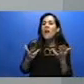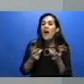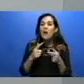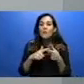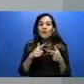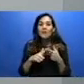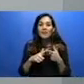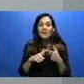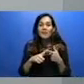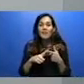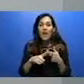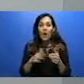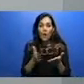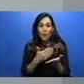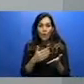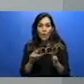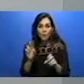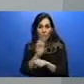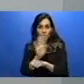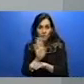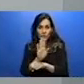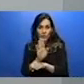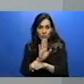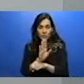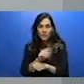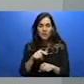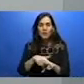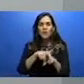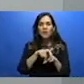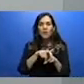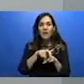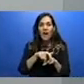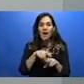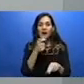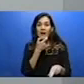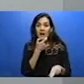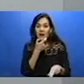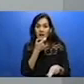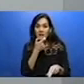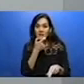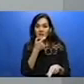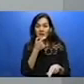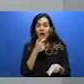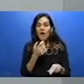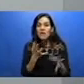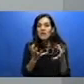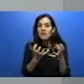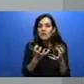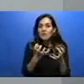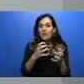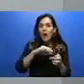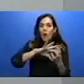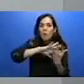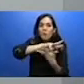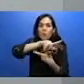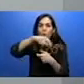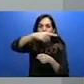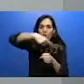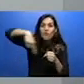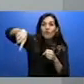do cavaleiro inglês Phileas Fogg e seu criado Passepartout de circunnavegar o mundo em 80 dias. Ele é um livro